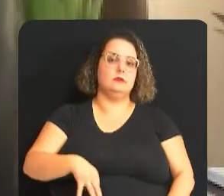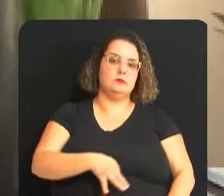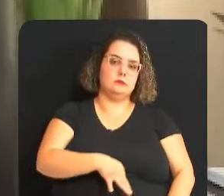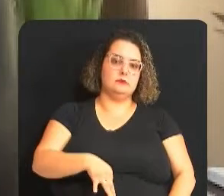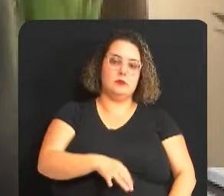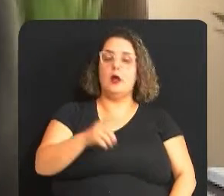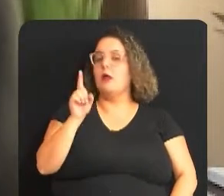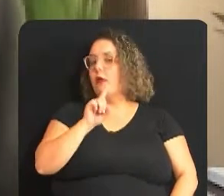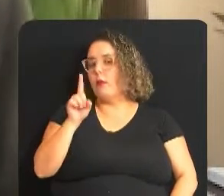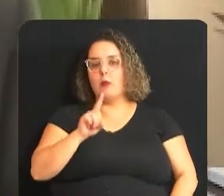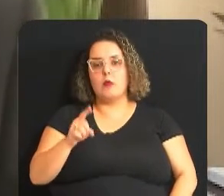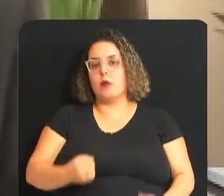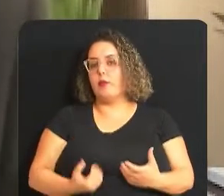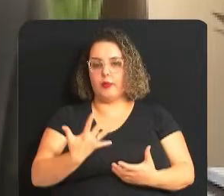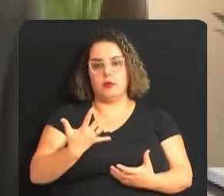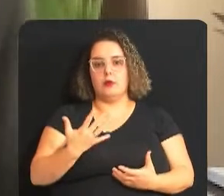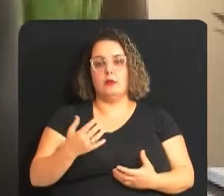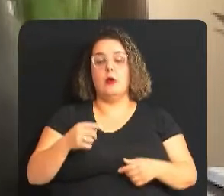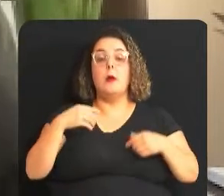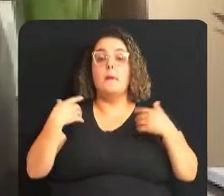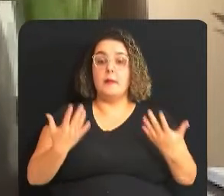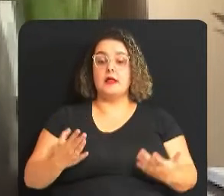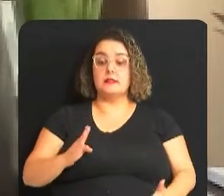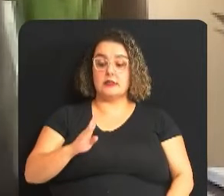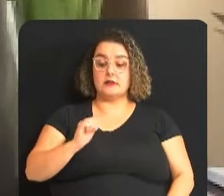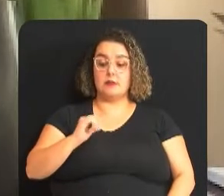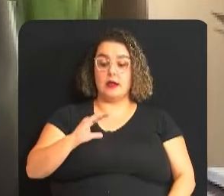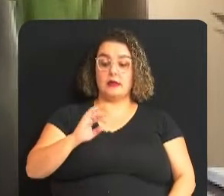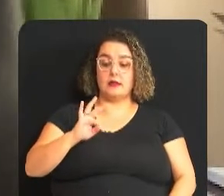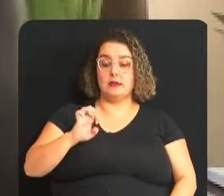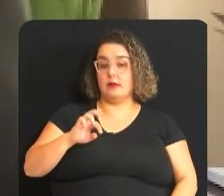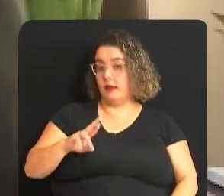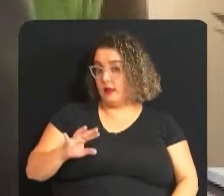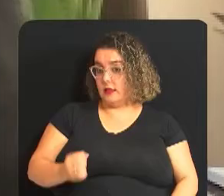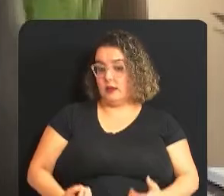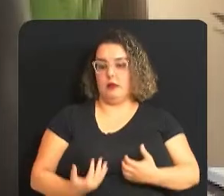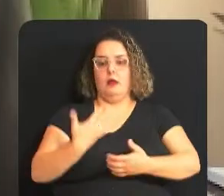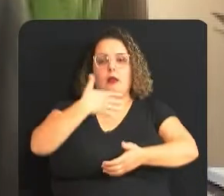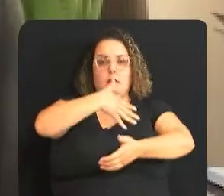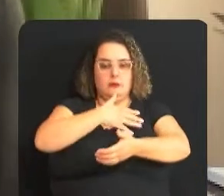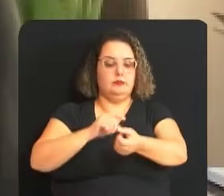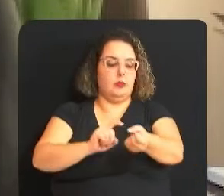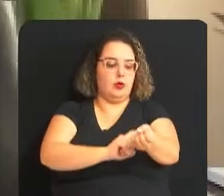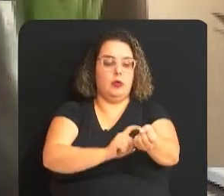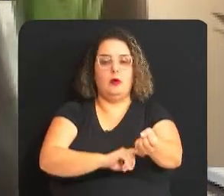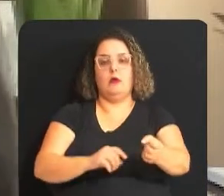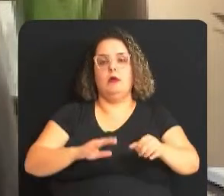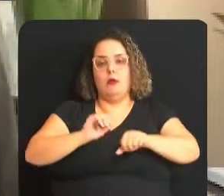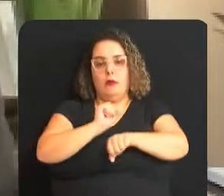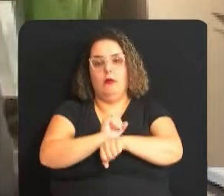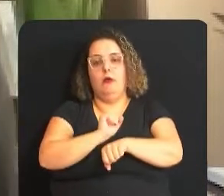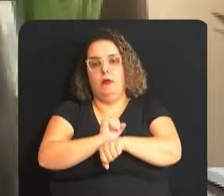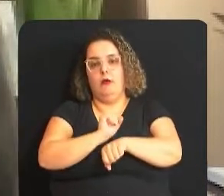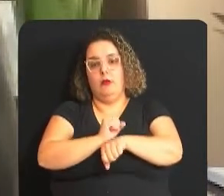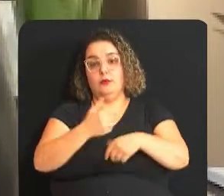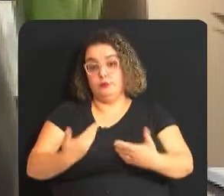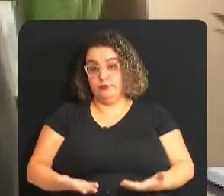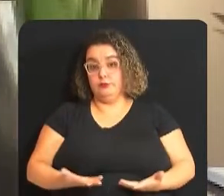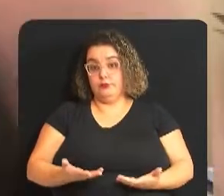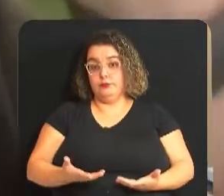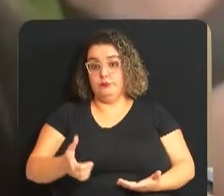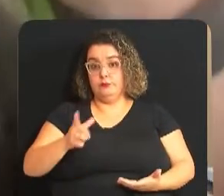o intestino causou, mas porque as bactérias do intestino entraram para o sangue. Porque ficou muito tempo parado, elas tiveram tempo